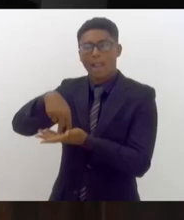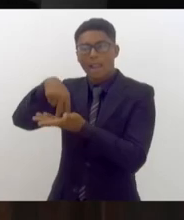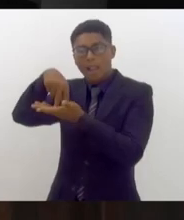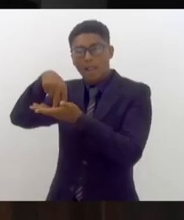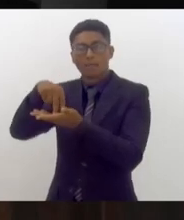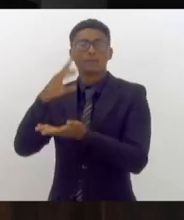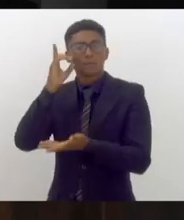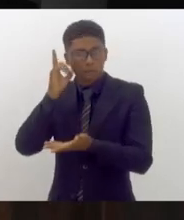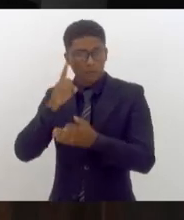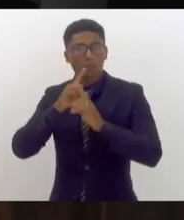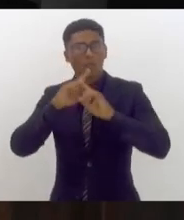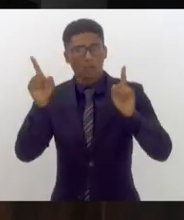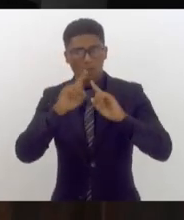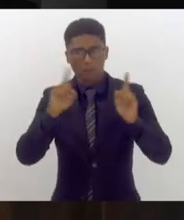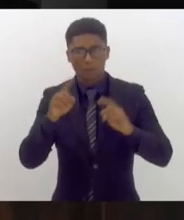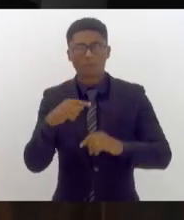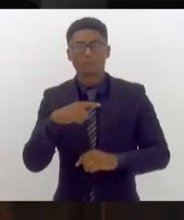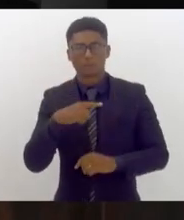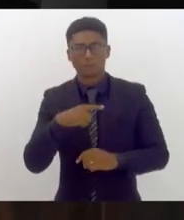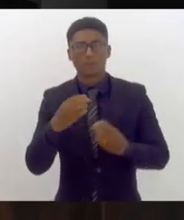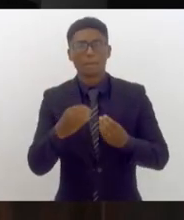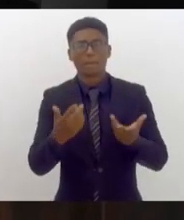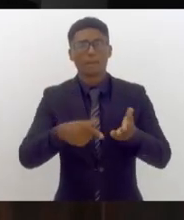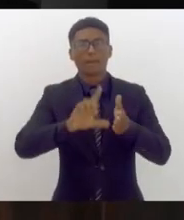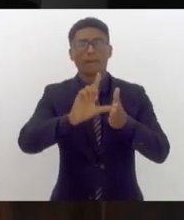dos deputados, para a gente não ter